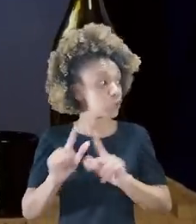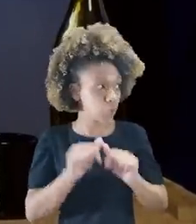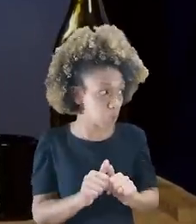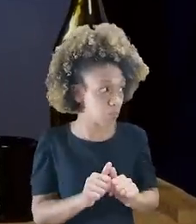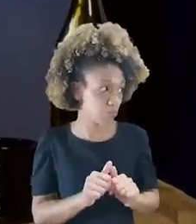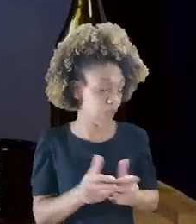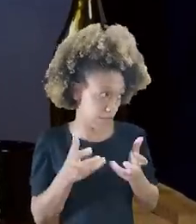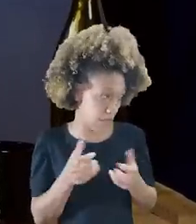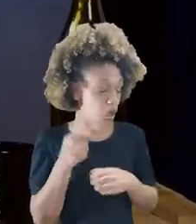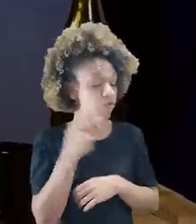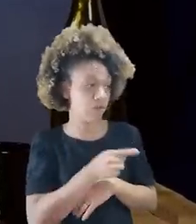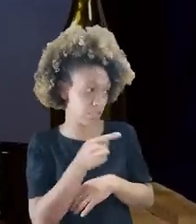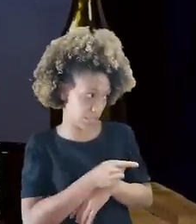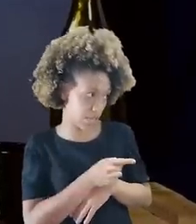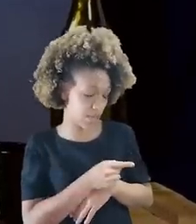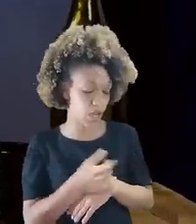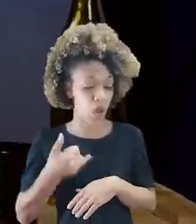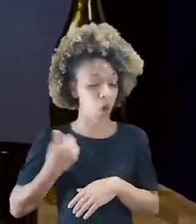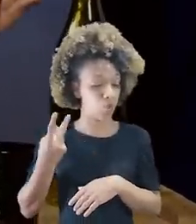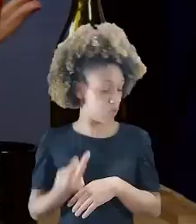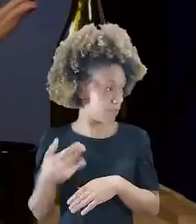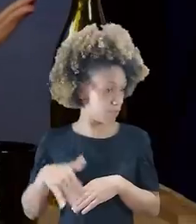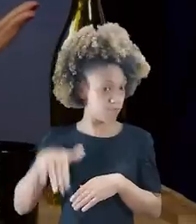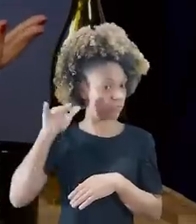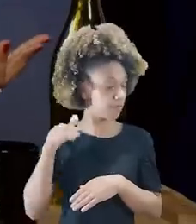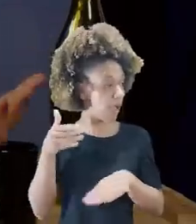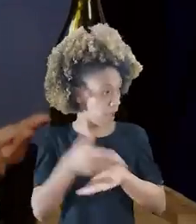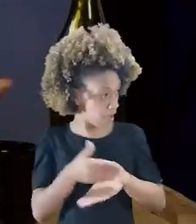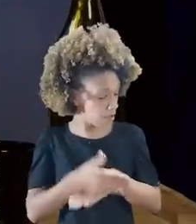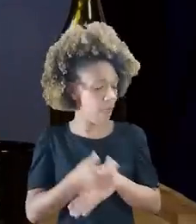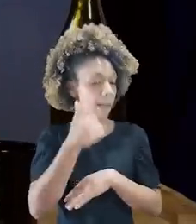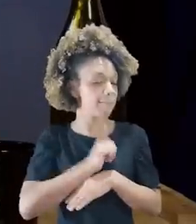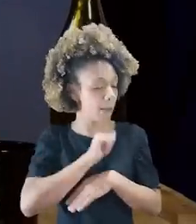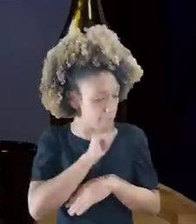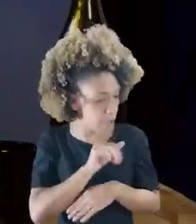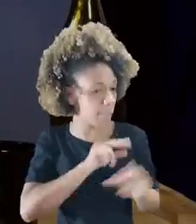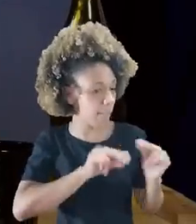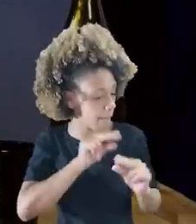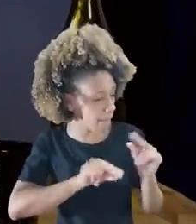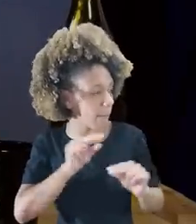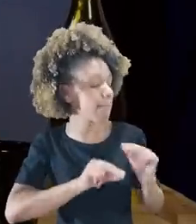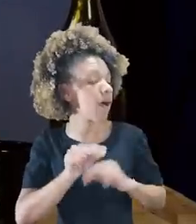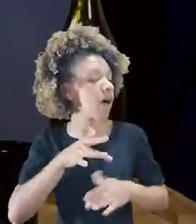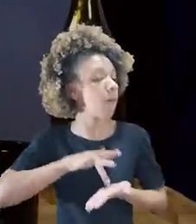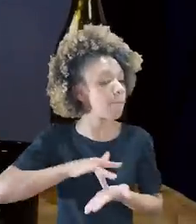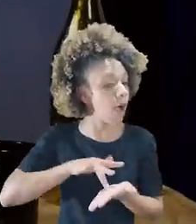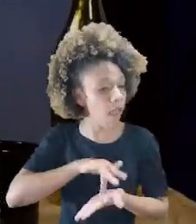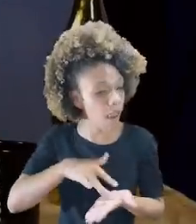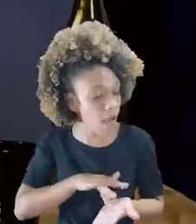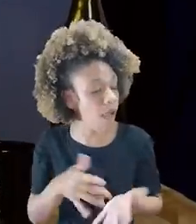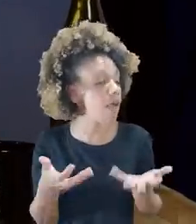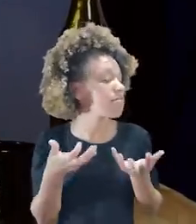marido aí elas fazem um book pro marido e elas postam as fotos delas sensuais tem muita acontecendo